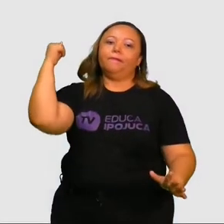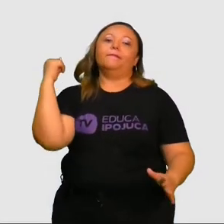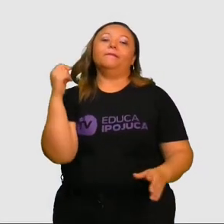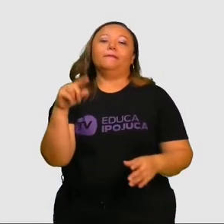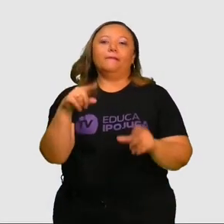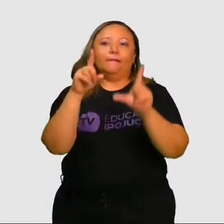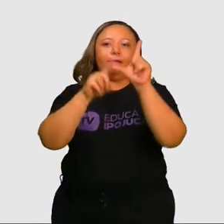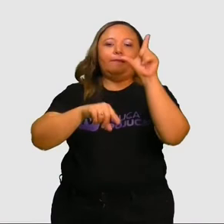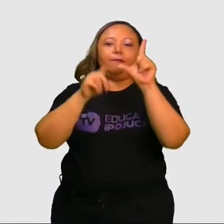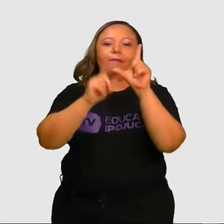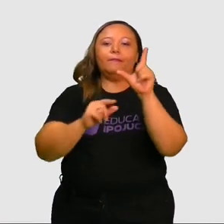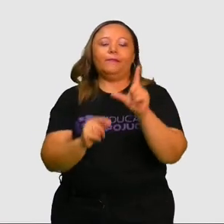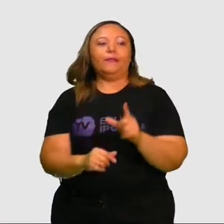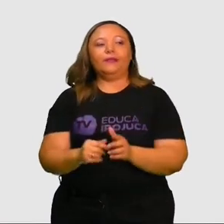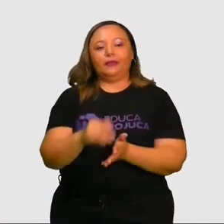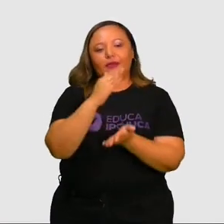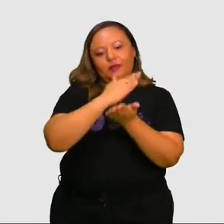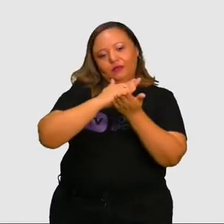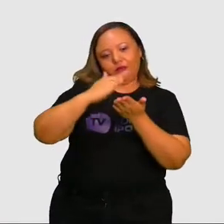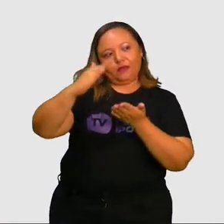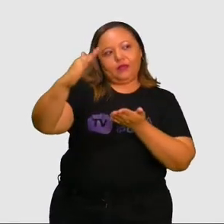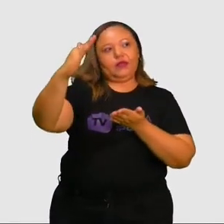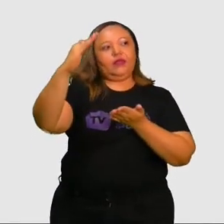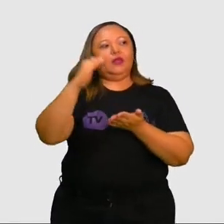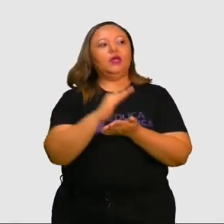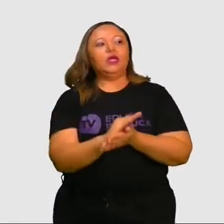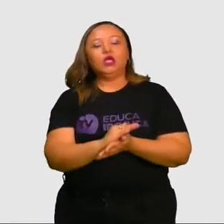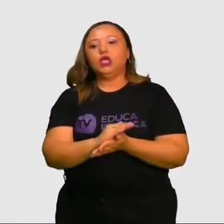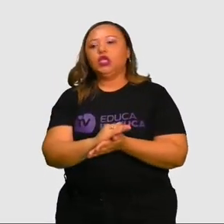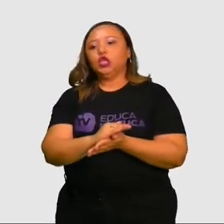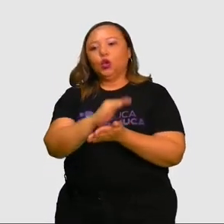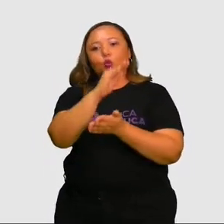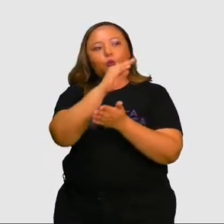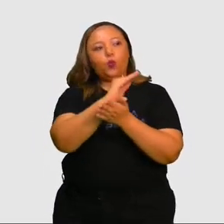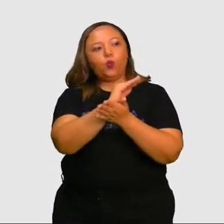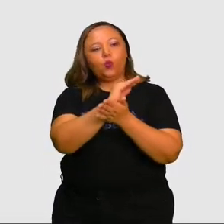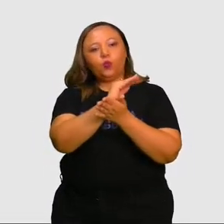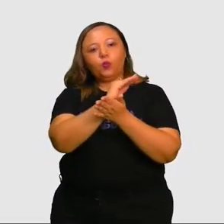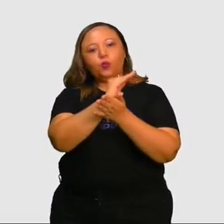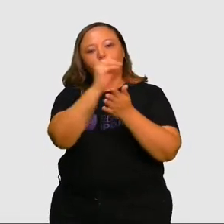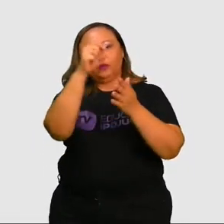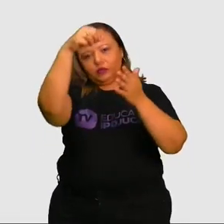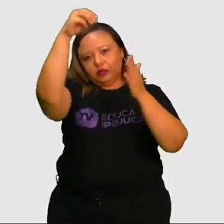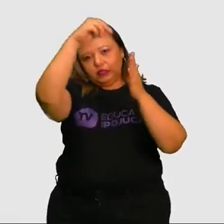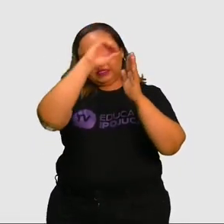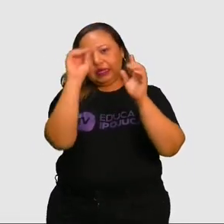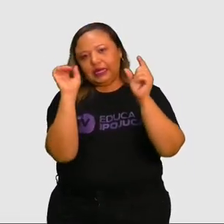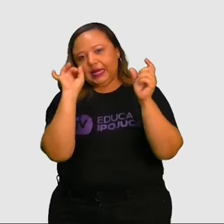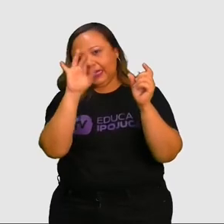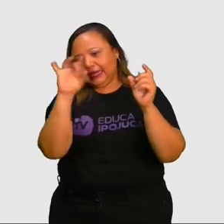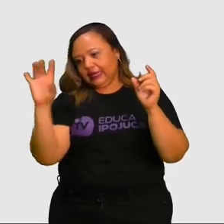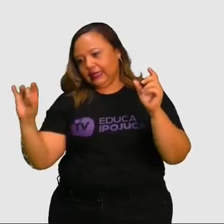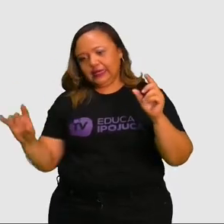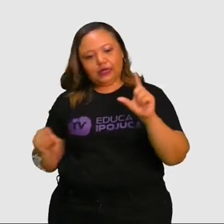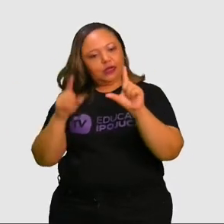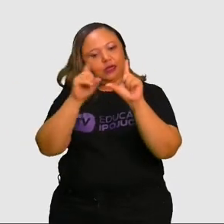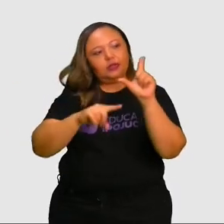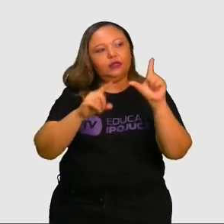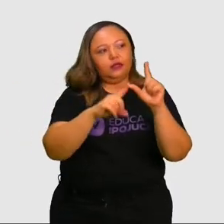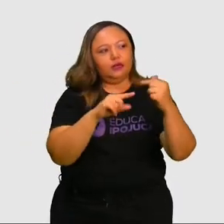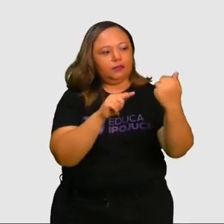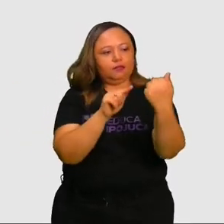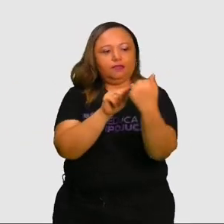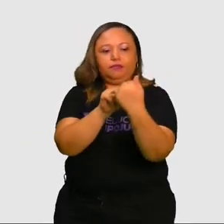I, J, K, L, M, N, O, P, Q, R, S, T, U, V, W,